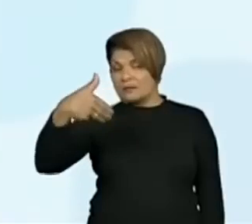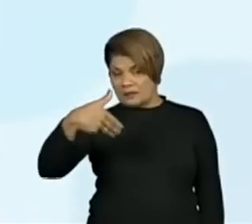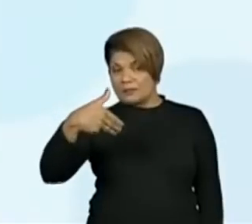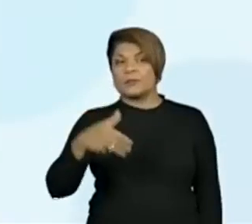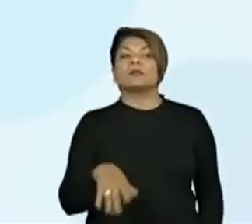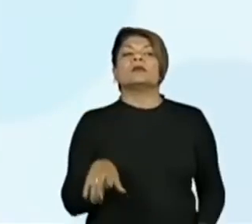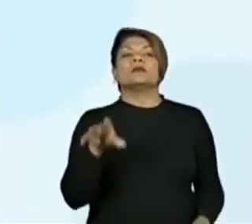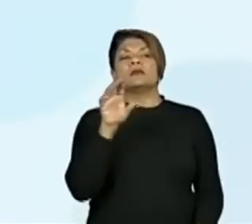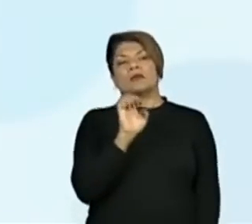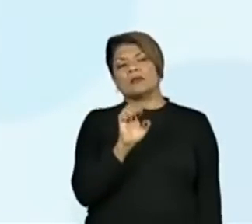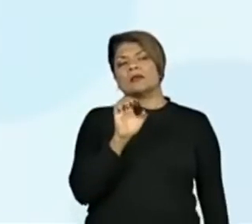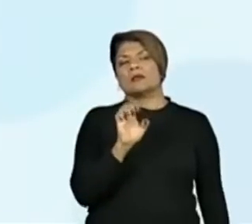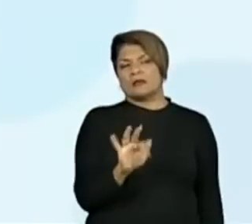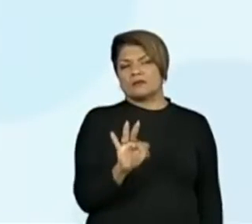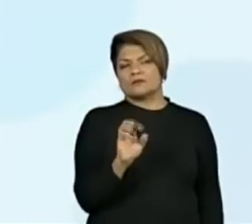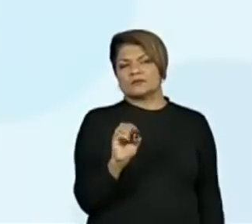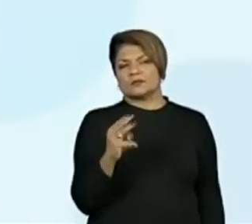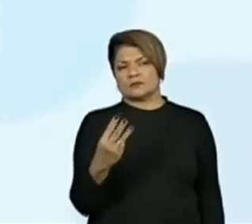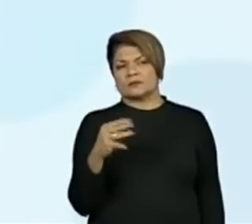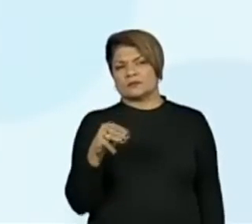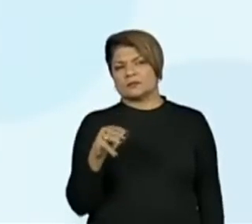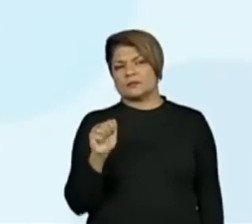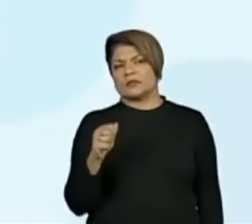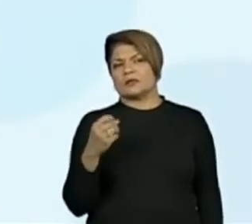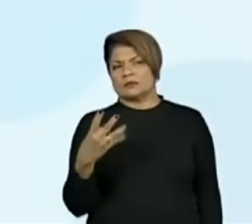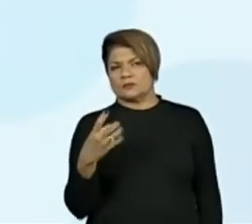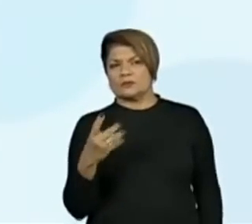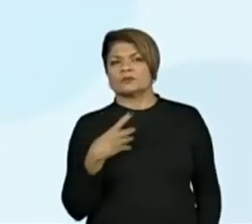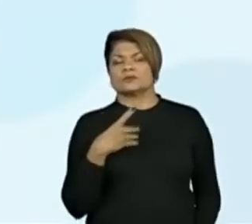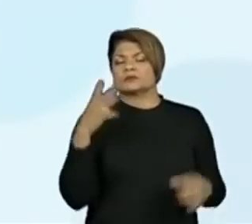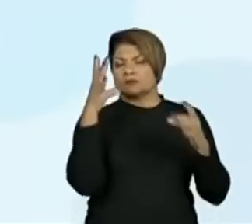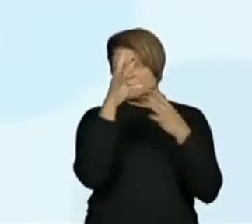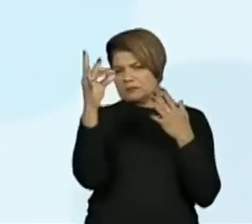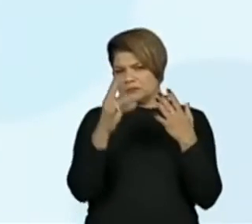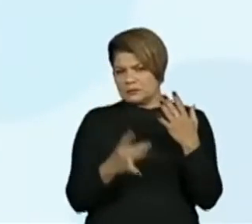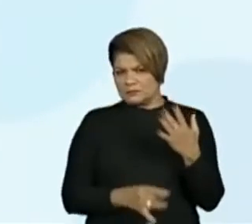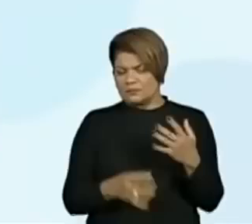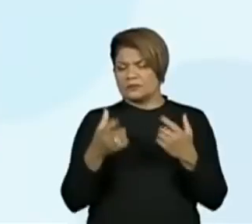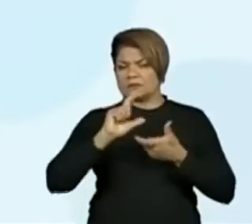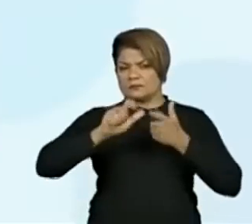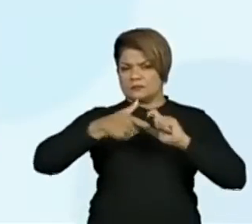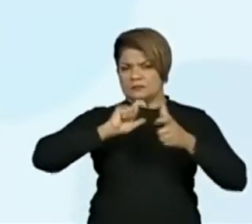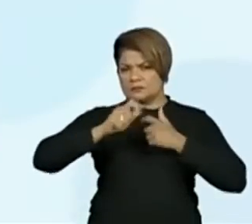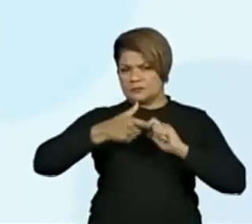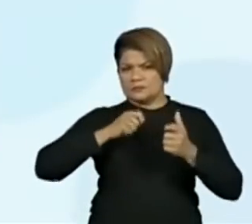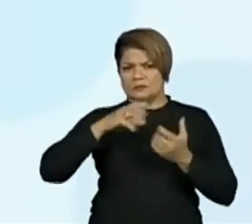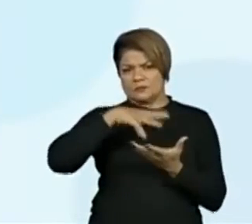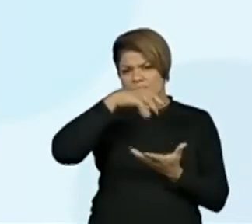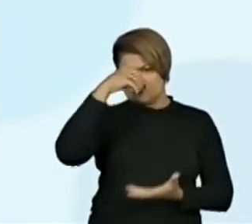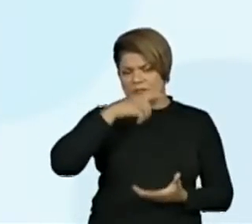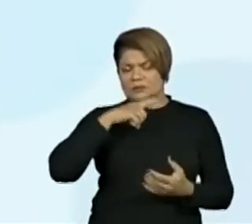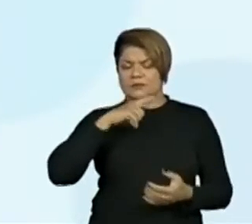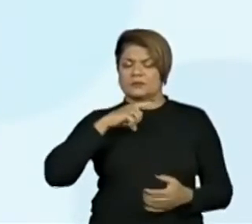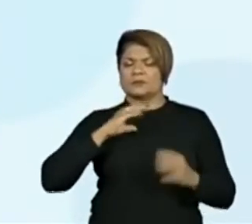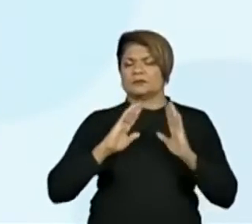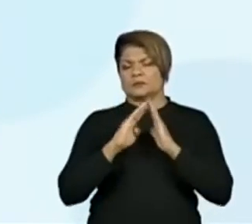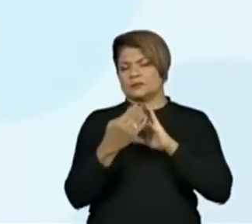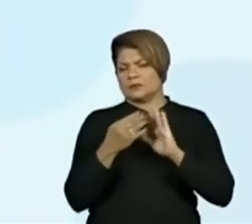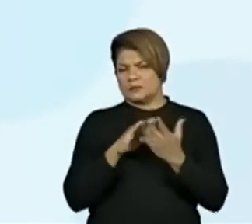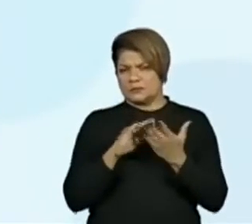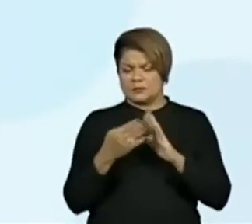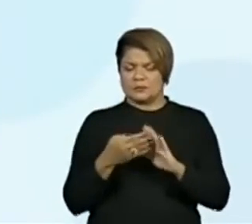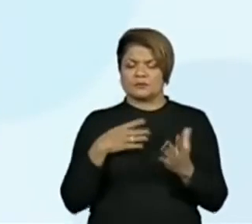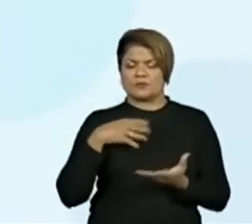EF03MA14, descrever características de algumas figuras geométricas espaciais, prismas retos, pirâmides,